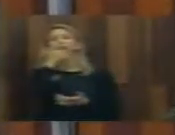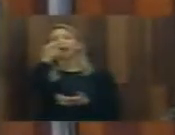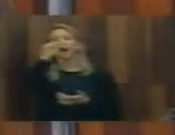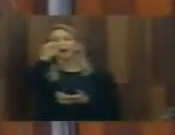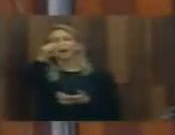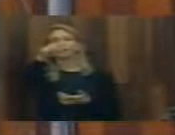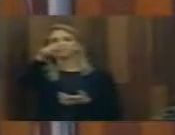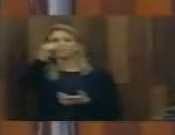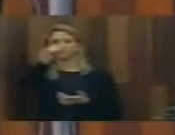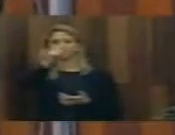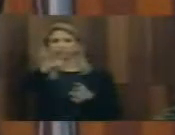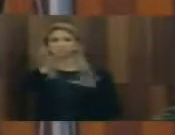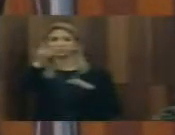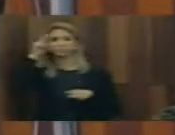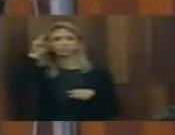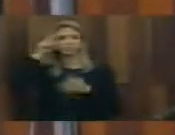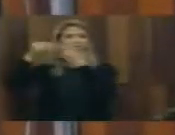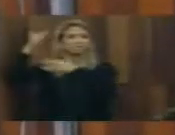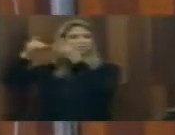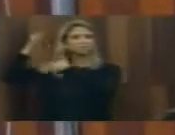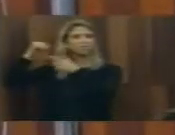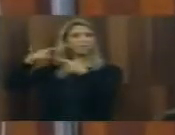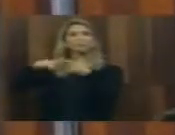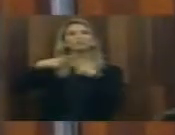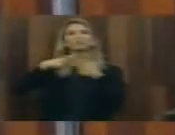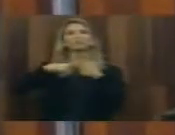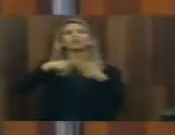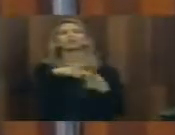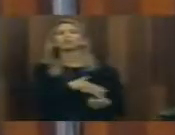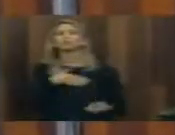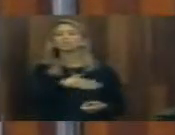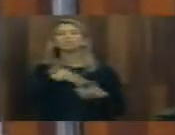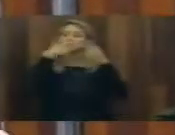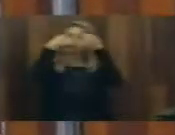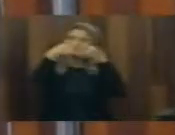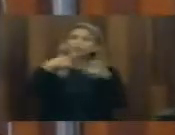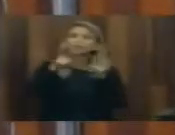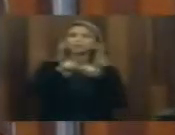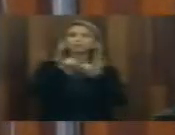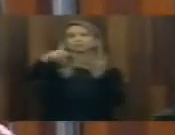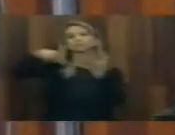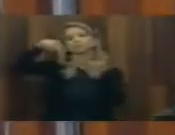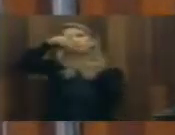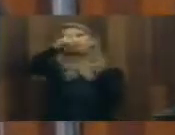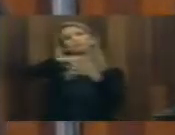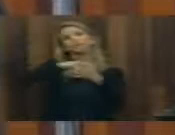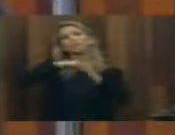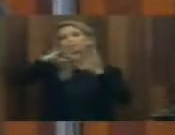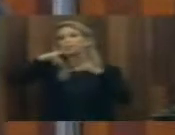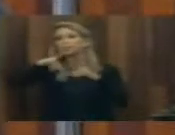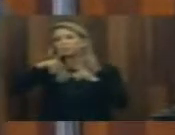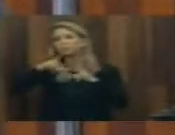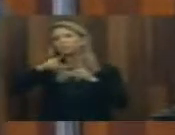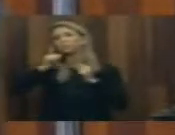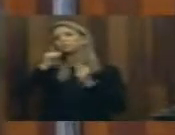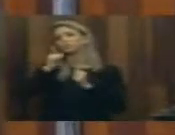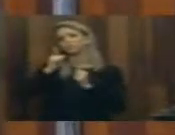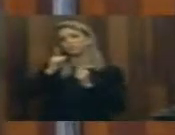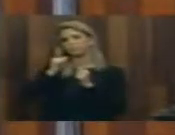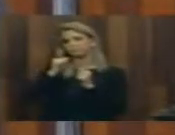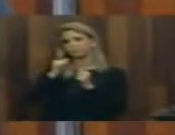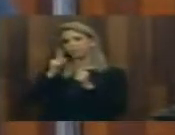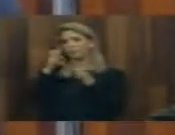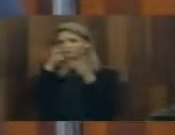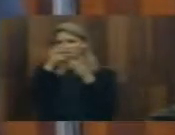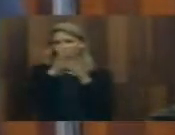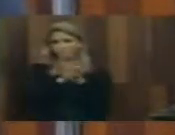algumas sessões atrás, e aí eu gostaria de citar que tem tudo a ver com isso. Numa certa vez,